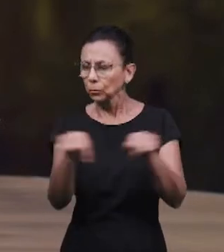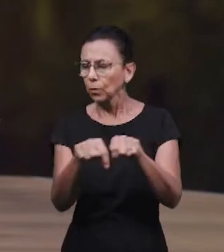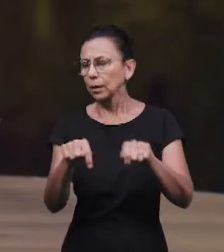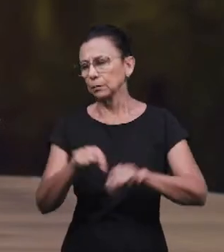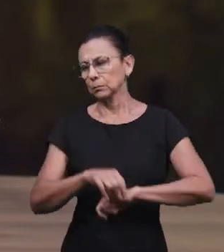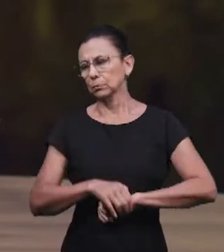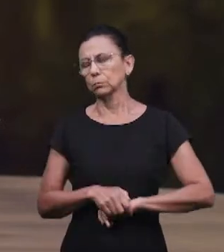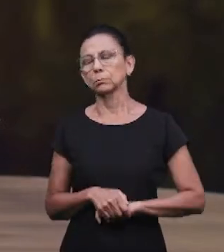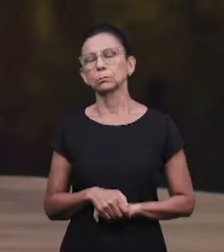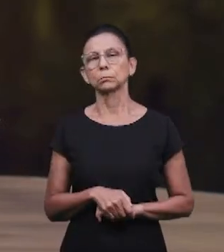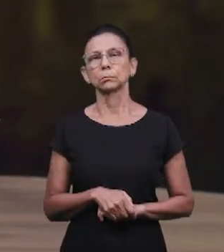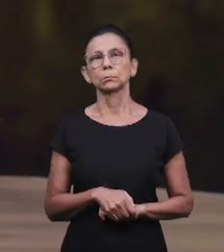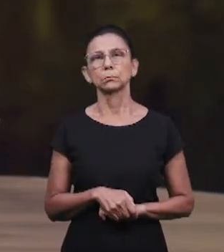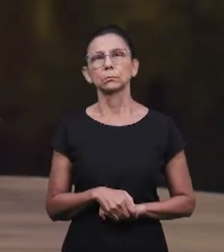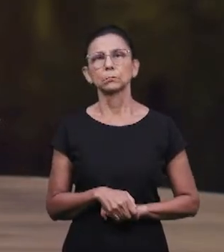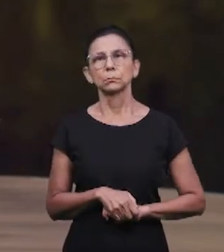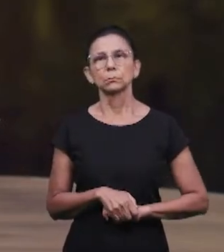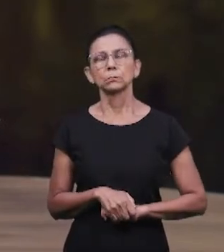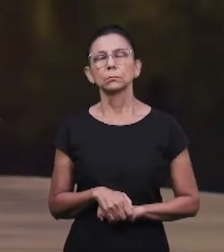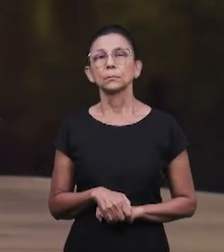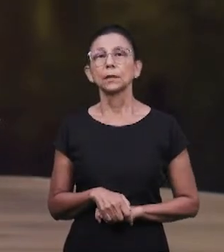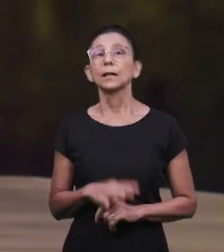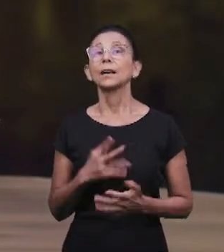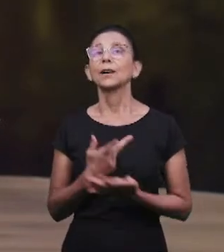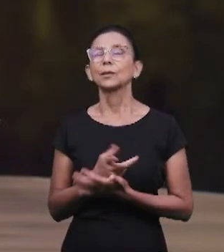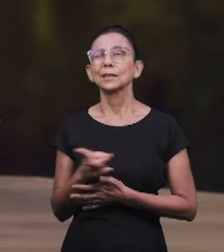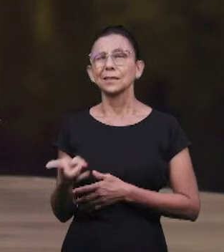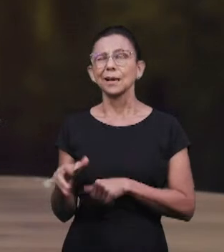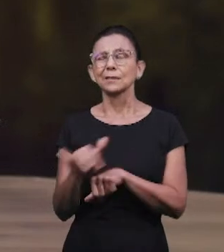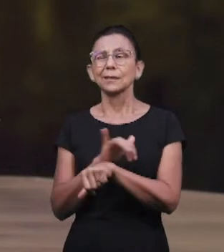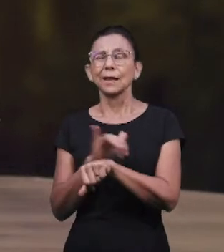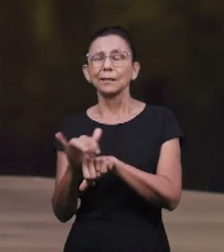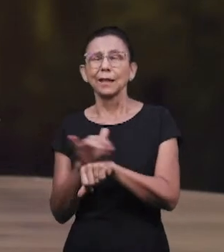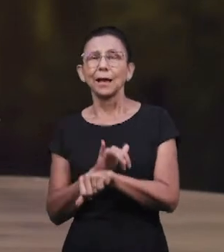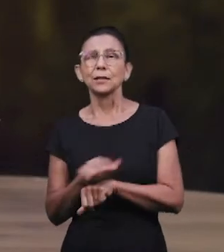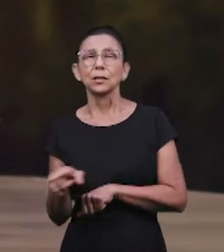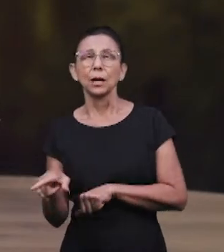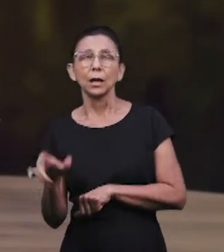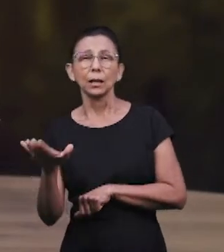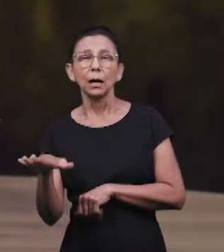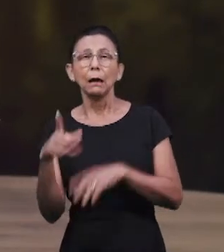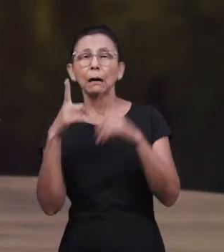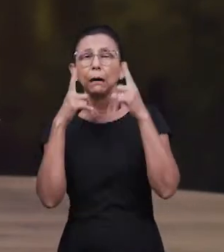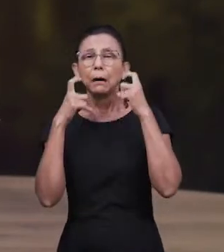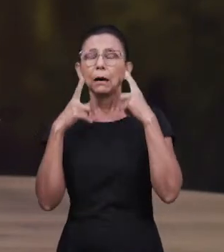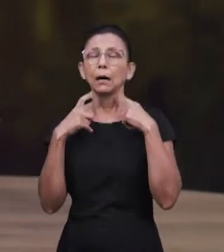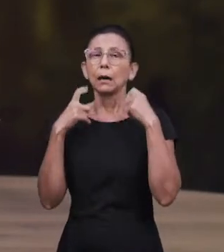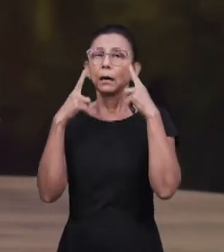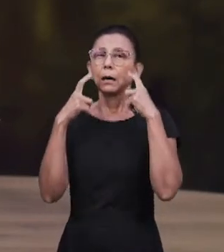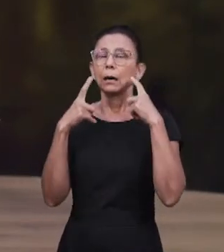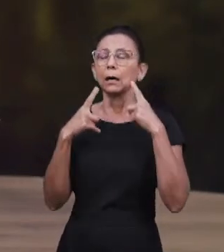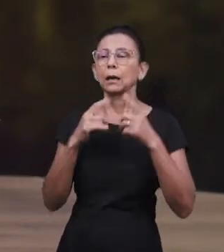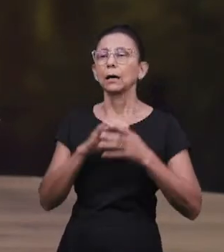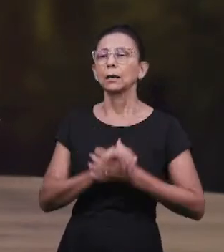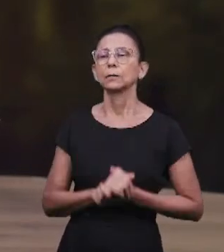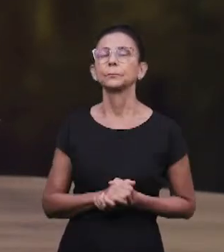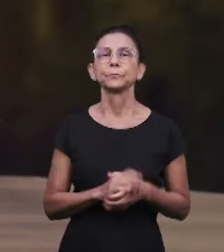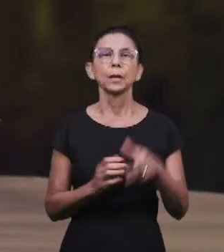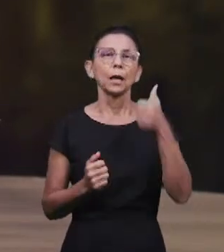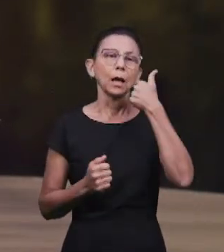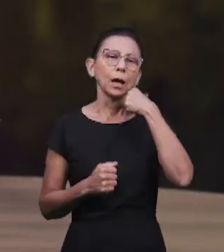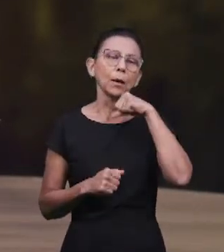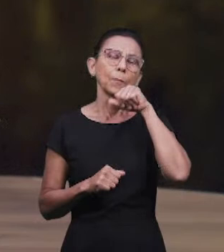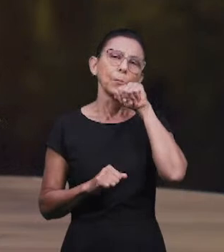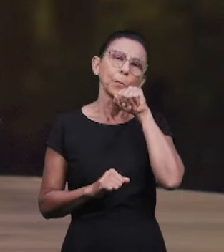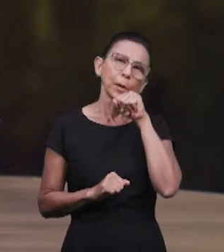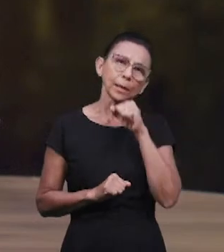A criança agora vai usar sua arma, chorar. A luta da